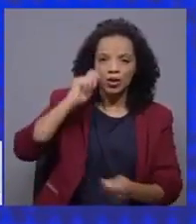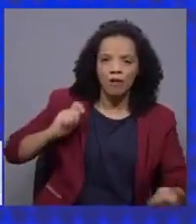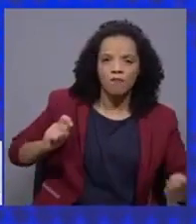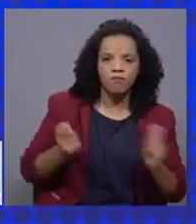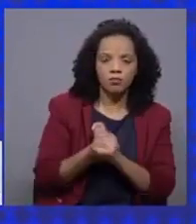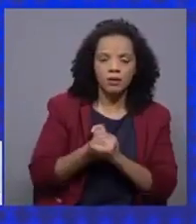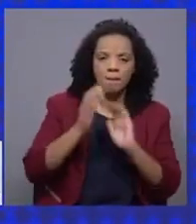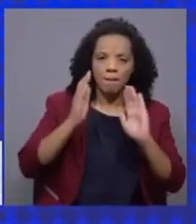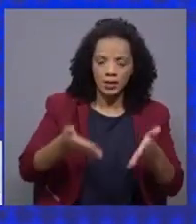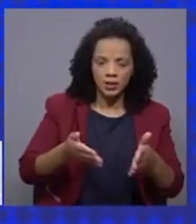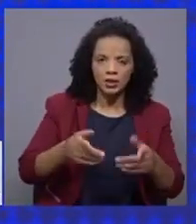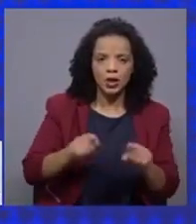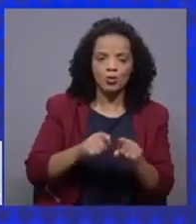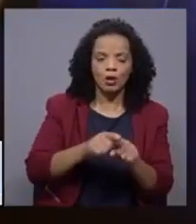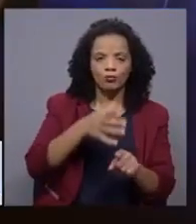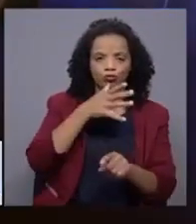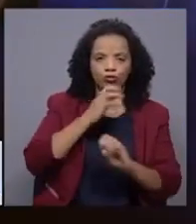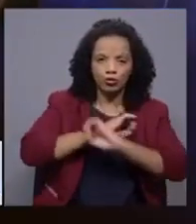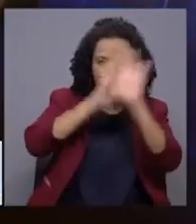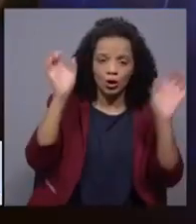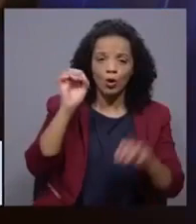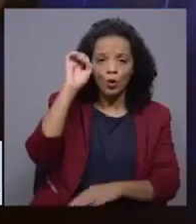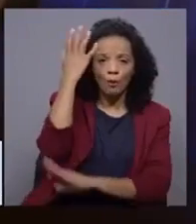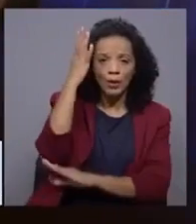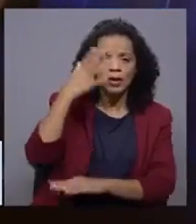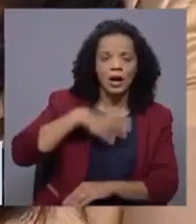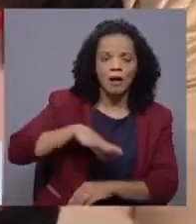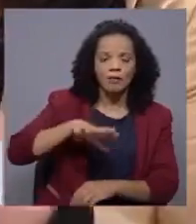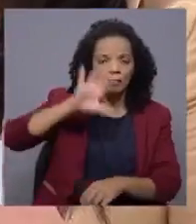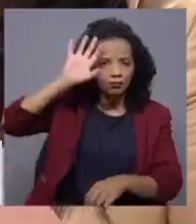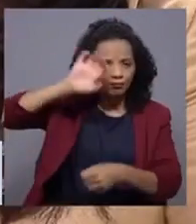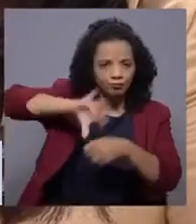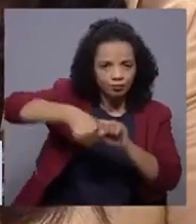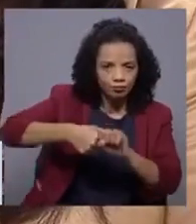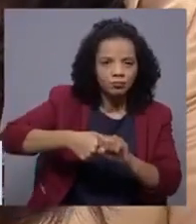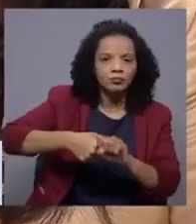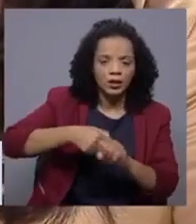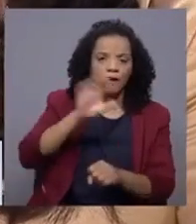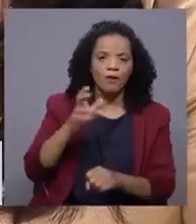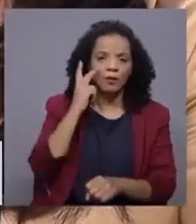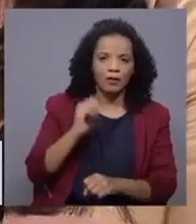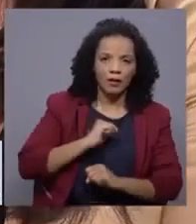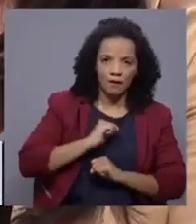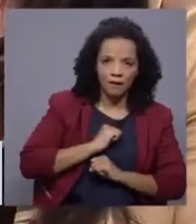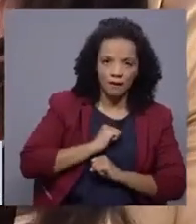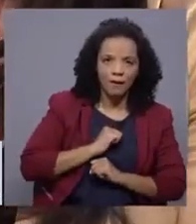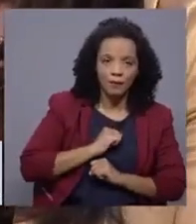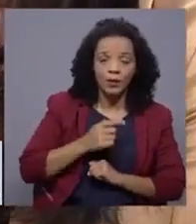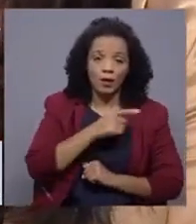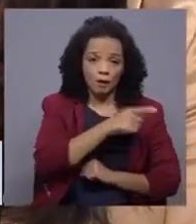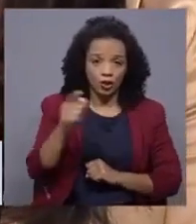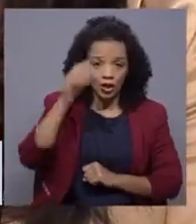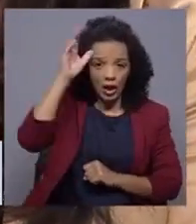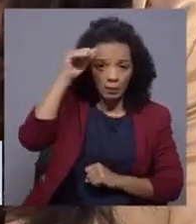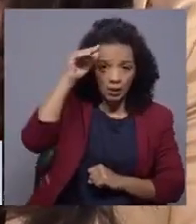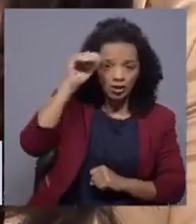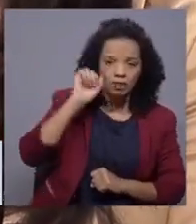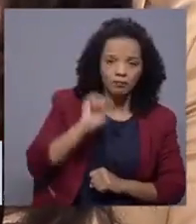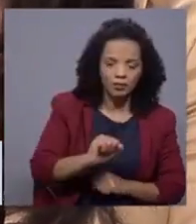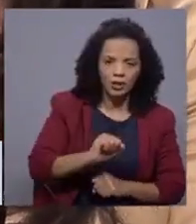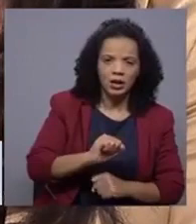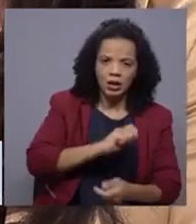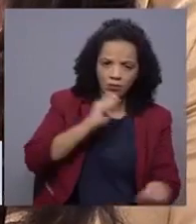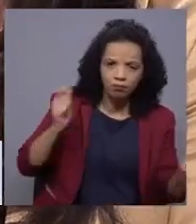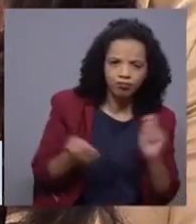para o PAN ser verdadeiramente mascarado, que quer destruir o nosso modo de vida. Portanto, é muito importante dizer, vocês são animalistas radicais, um partido que tem uma